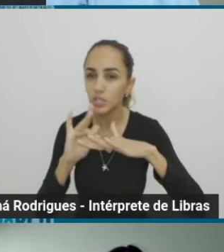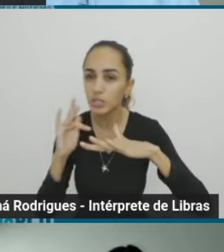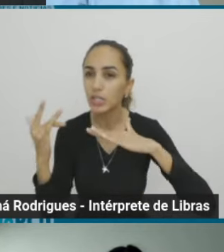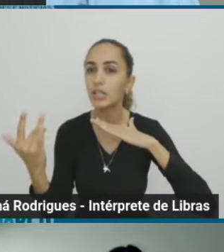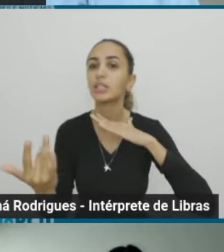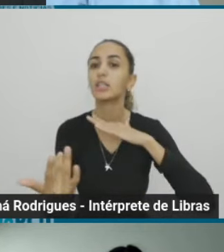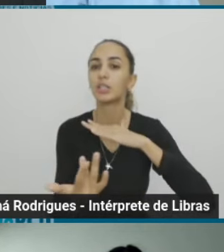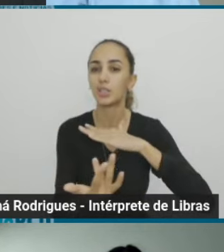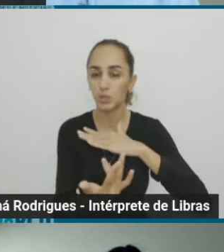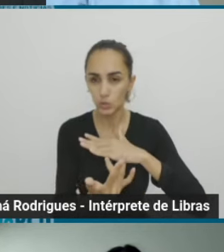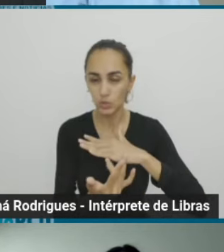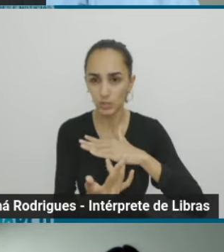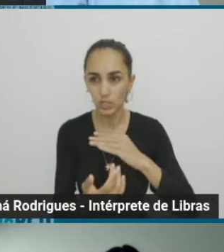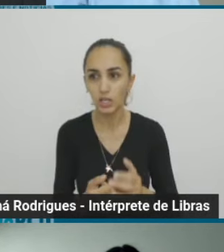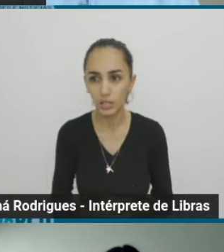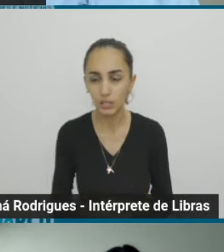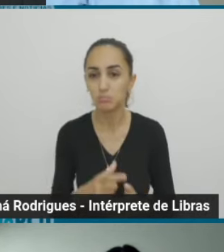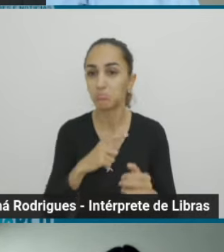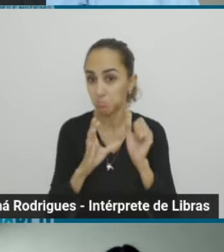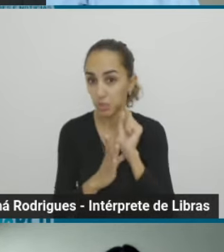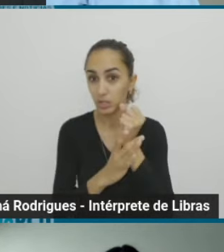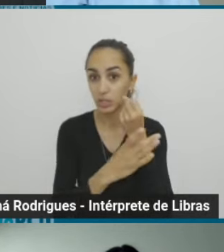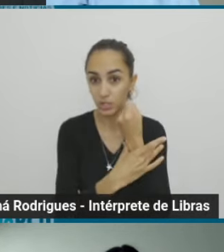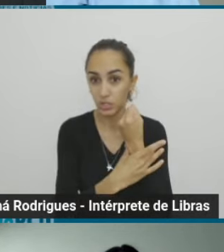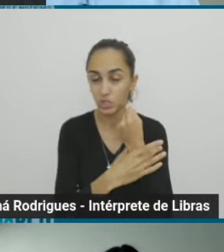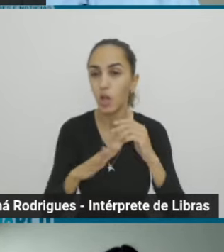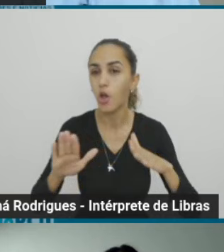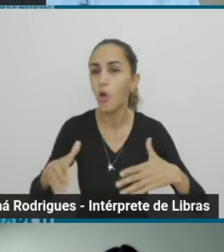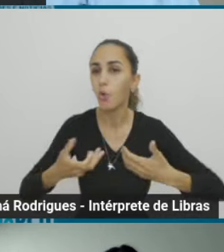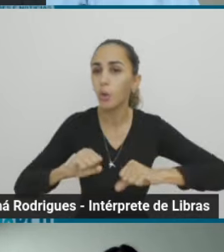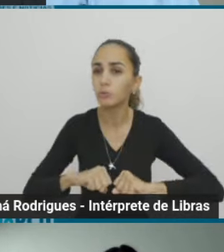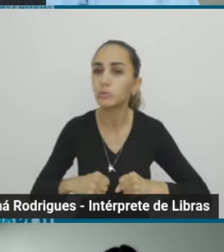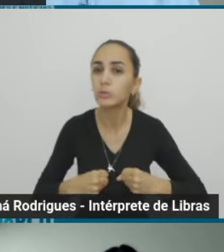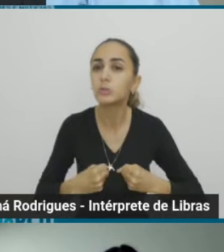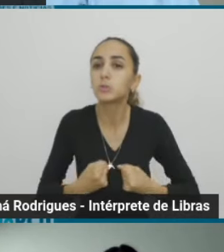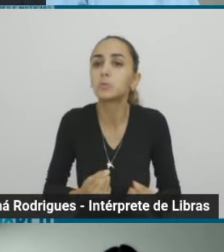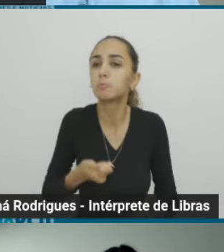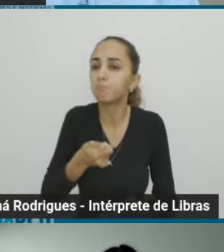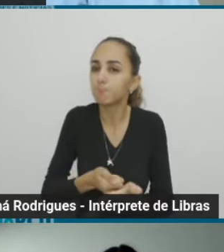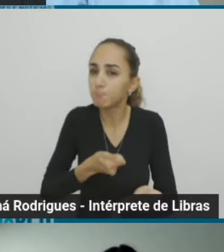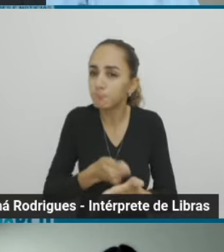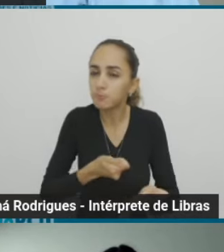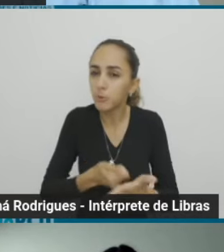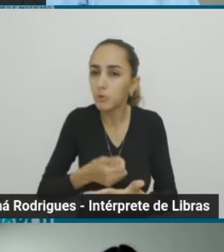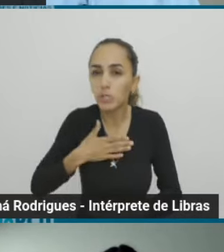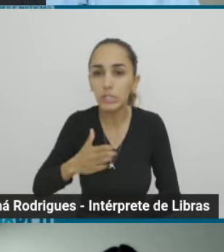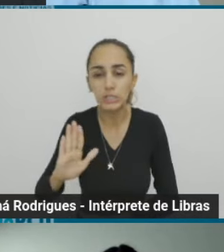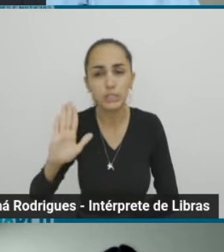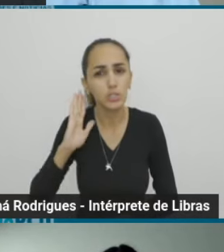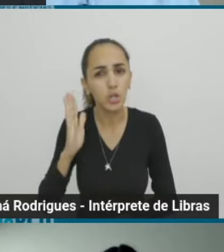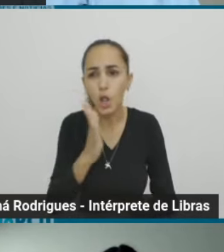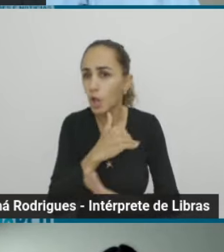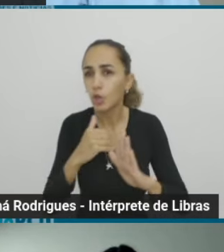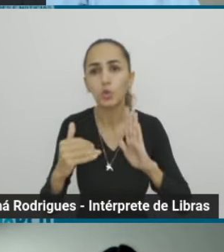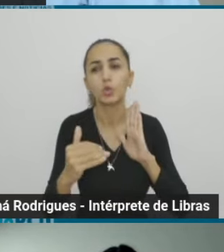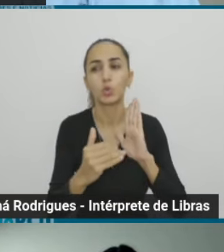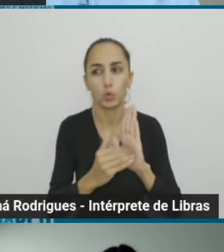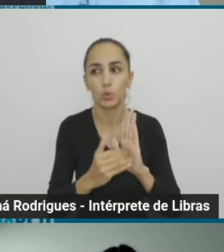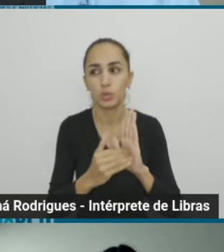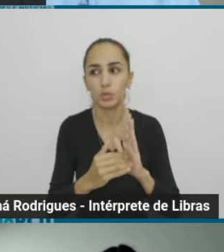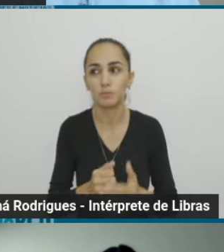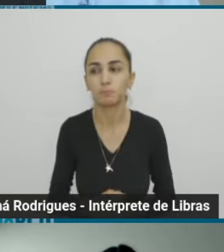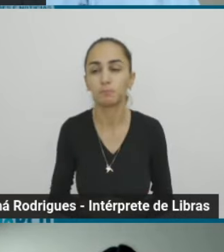vêm sendo garantidas? Quais os esforços, as candidaturas, todas elas tem